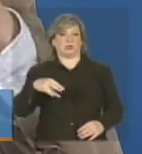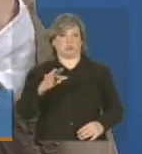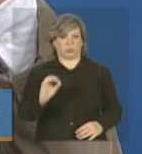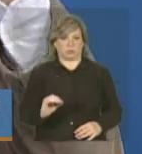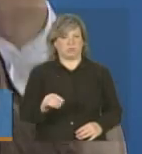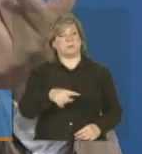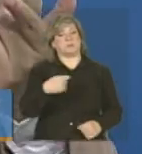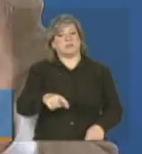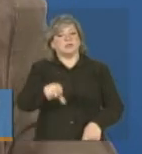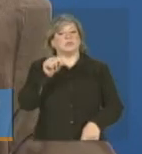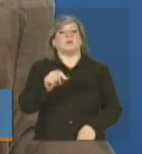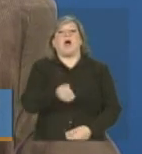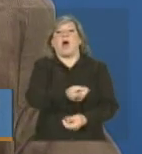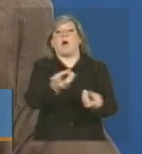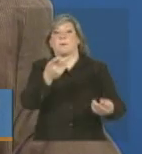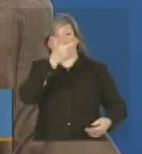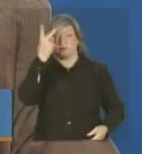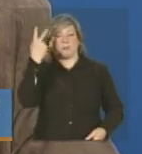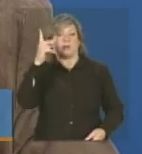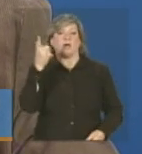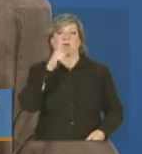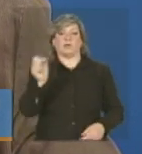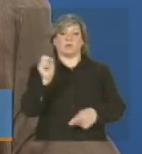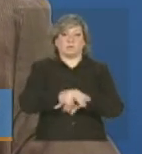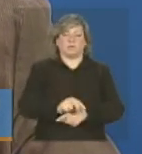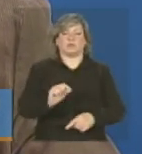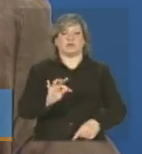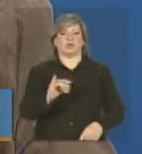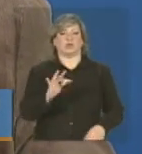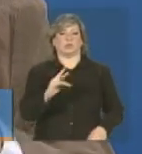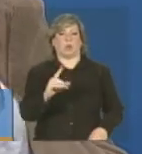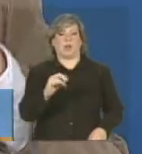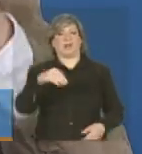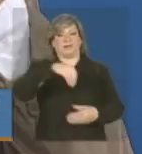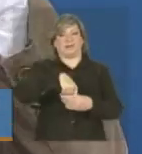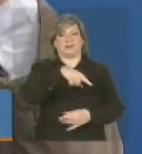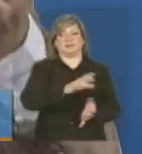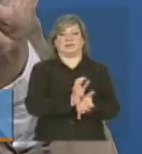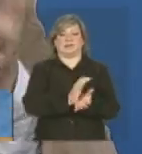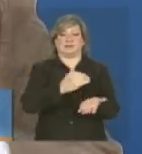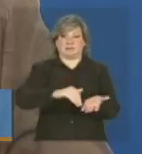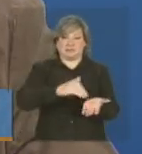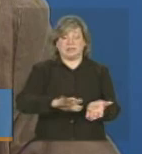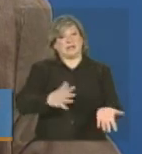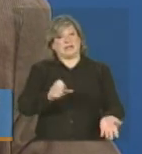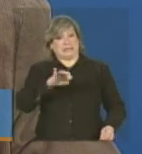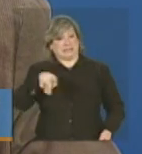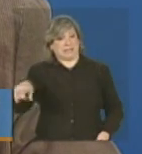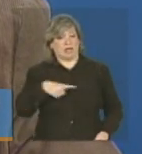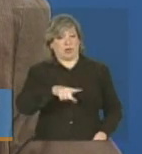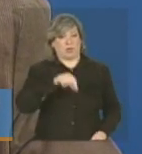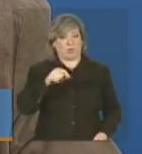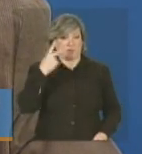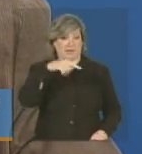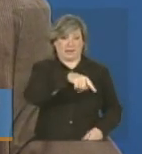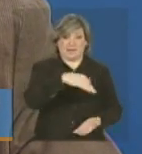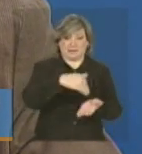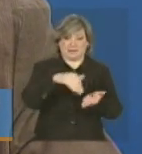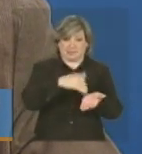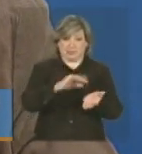ele deverá indicar alguém para ser o administrador titular na secretaria. Se ele opta por ser o administrador titular da secretaria,